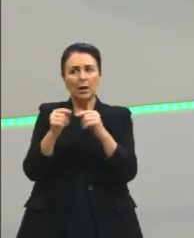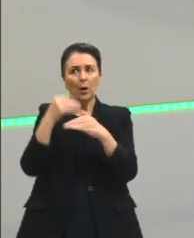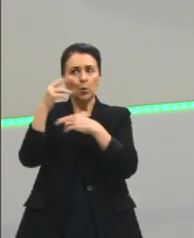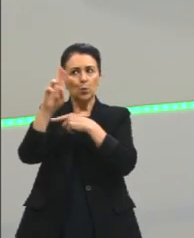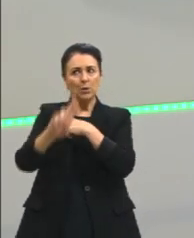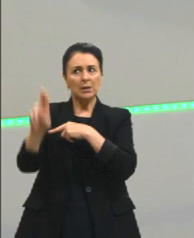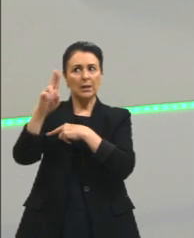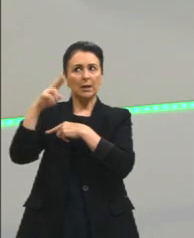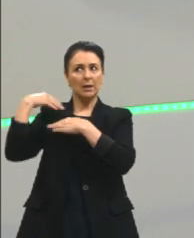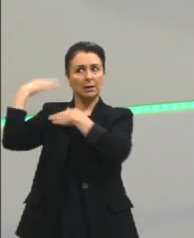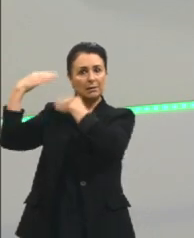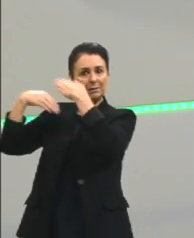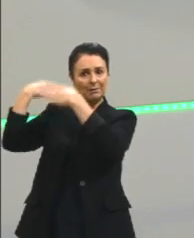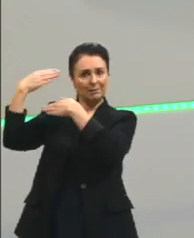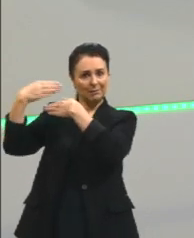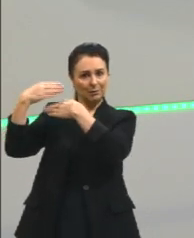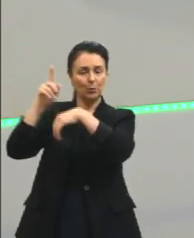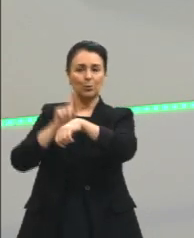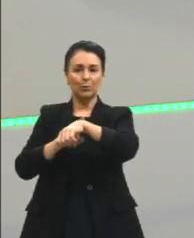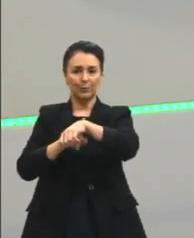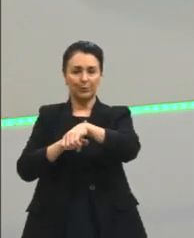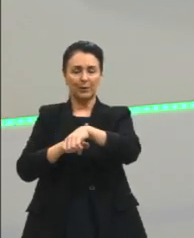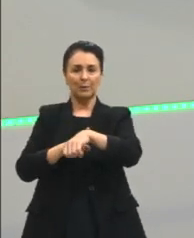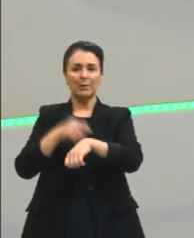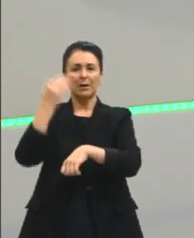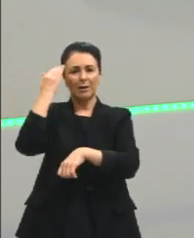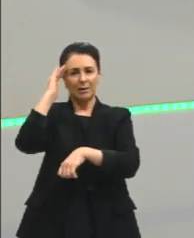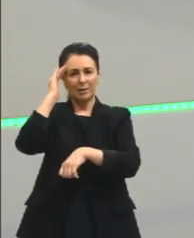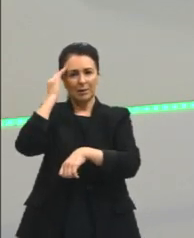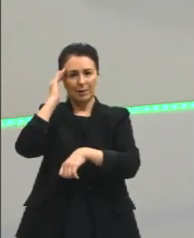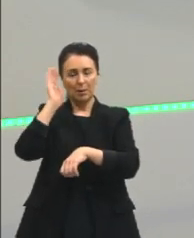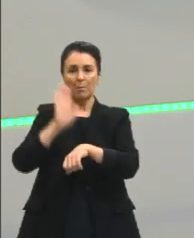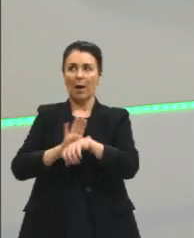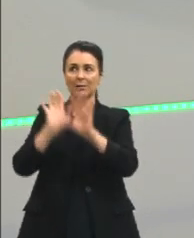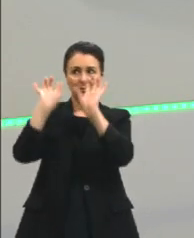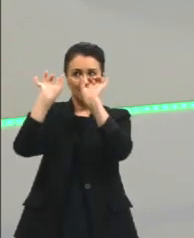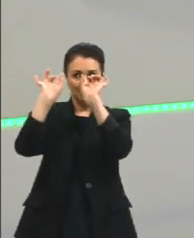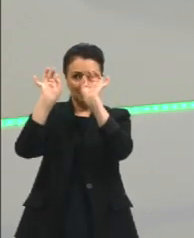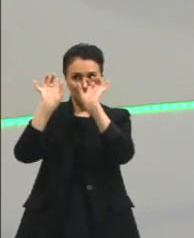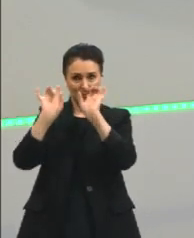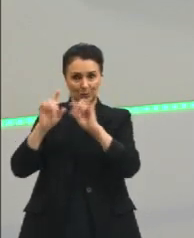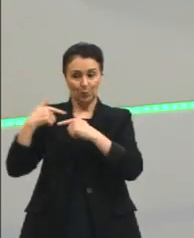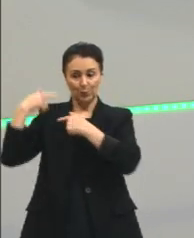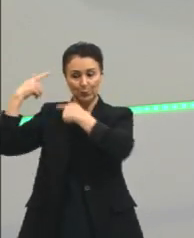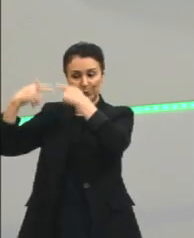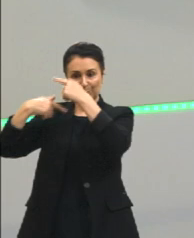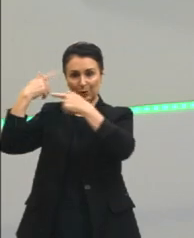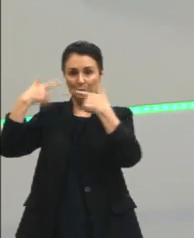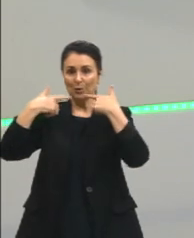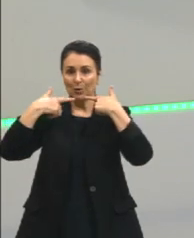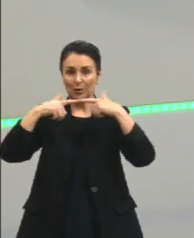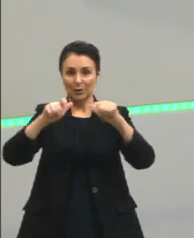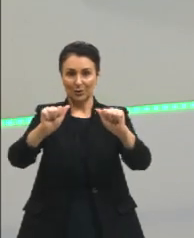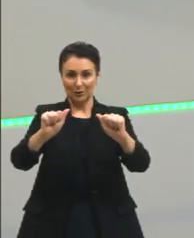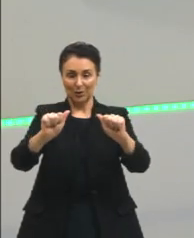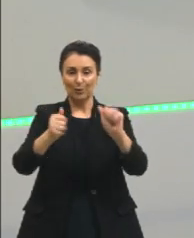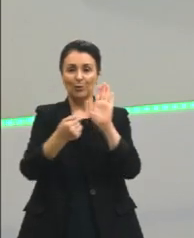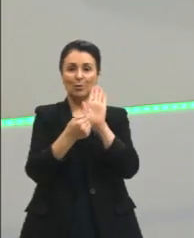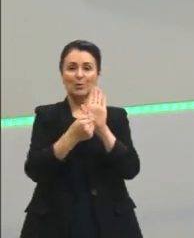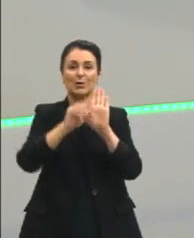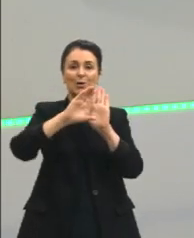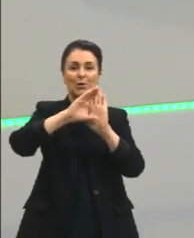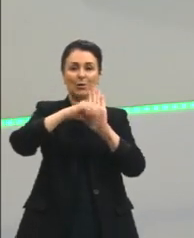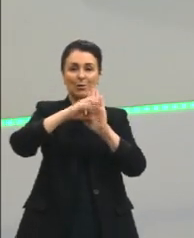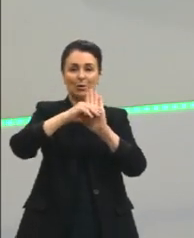tempo dá pra entender Mais especificamente o que é um patrimônio linguístico eu trago para vocês aqui o conceito